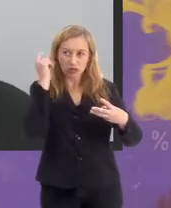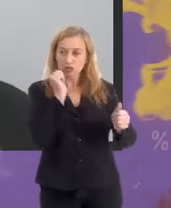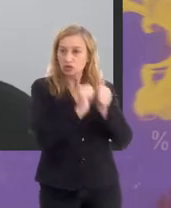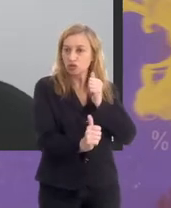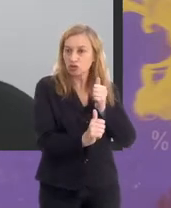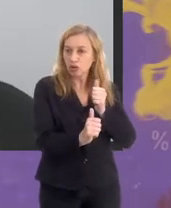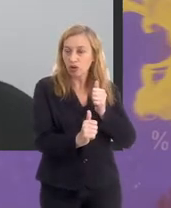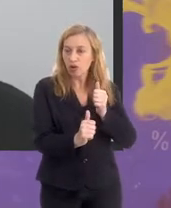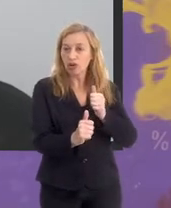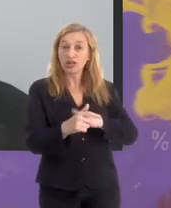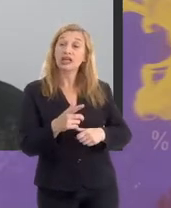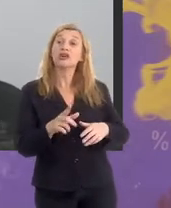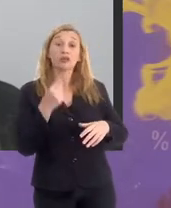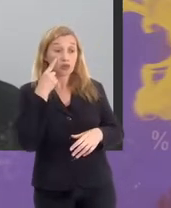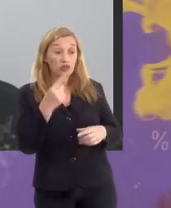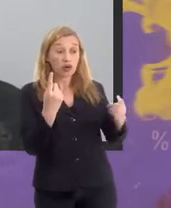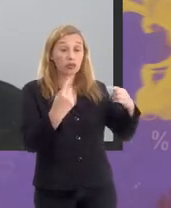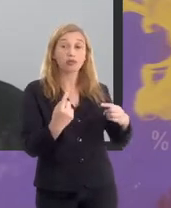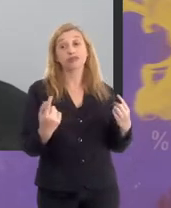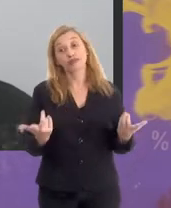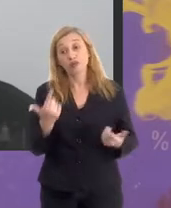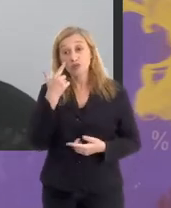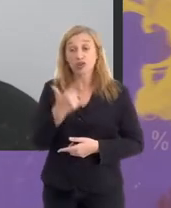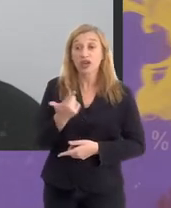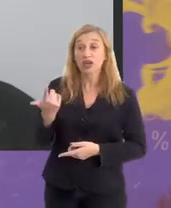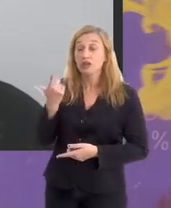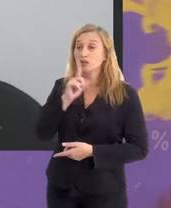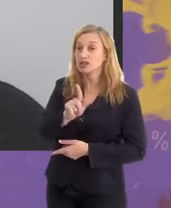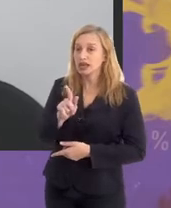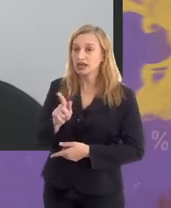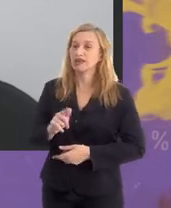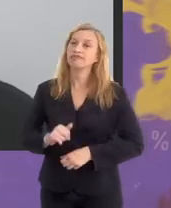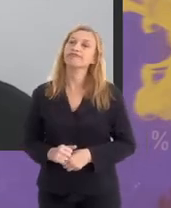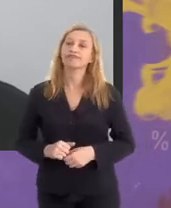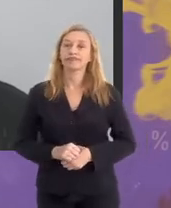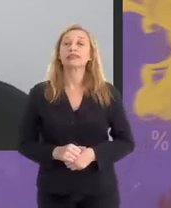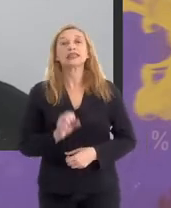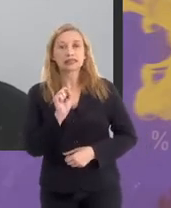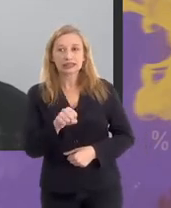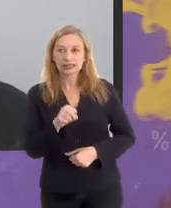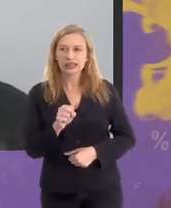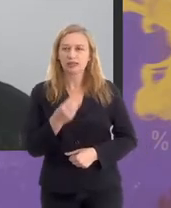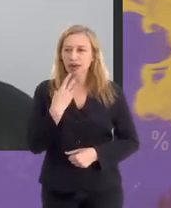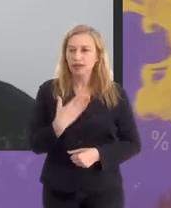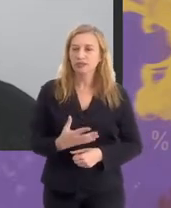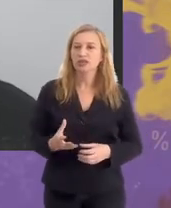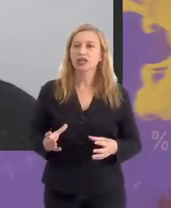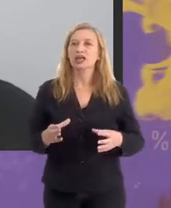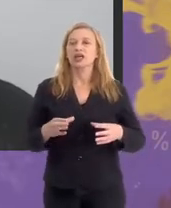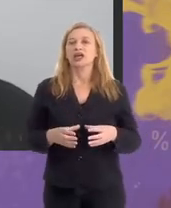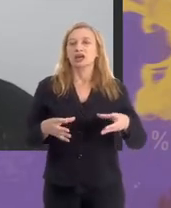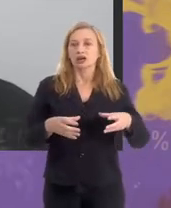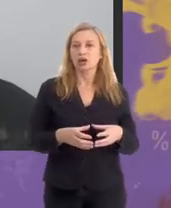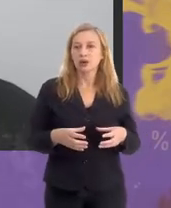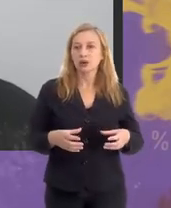jogos importantes pelos seus clubes E aí vamos ver quem ganha essa cara de braço lá perto de mim estou Mundial né com certeza